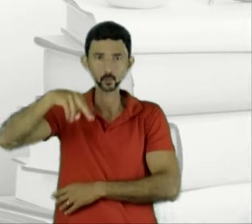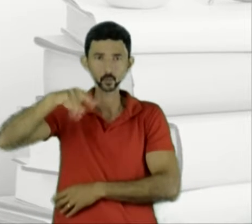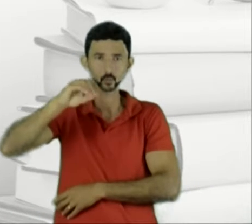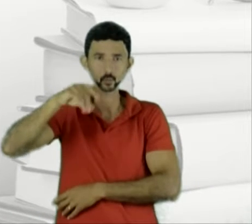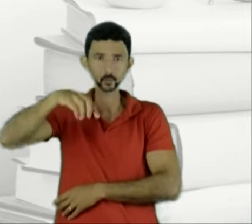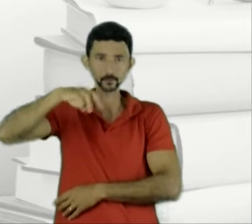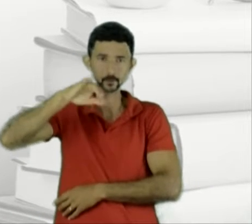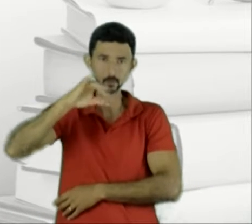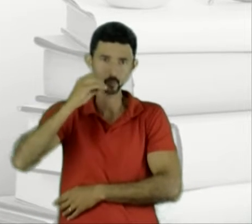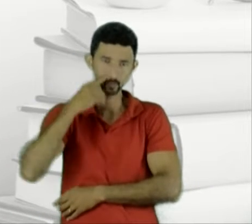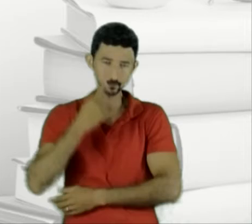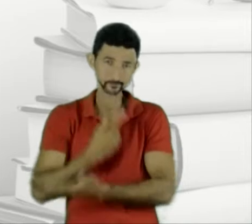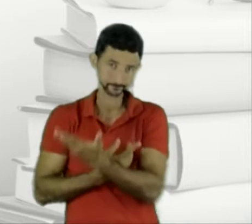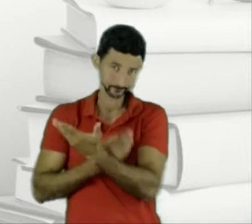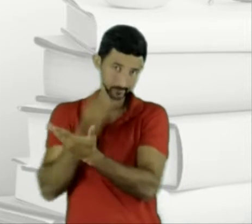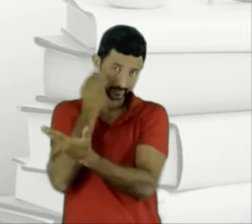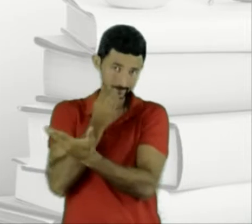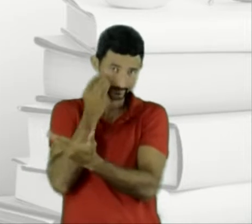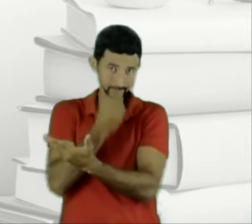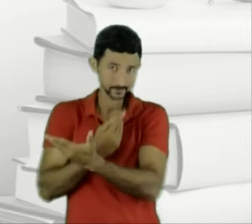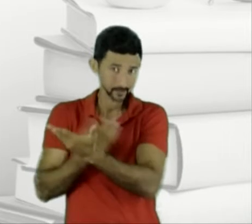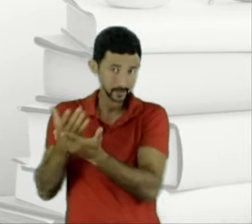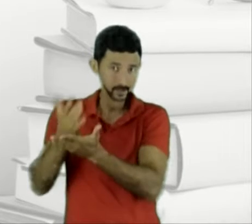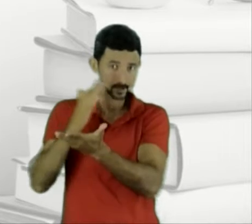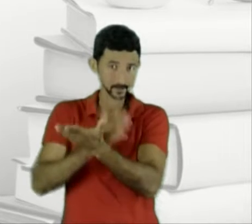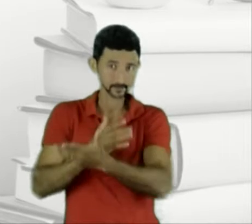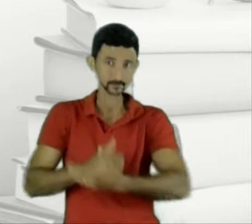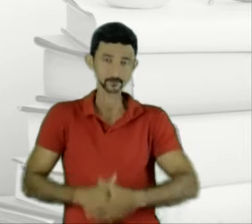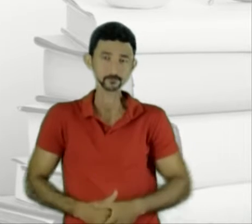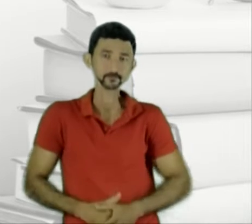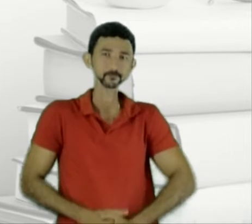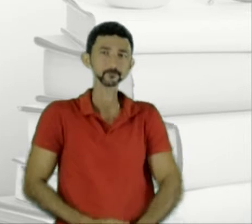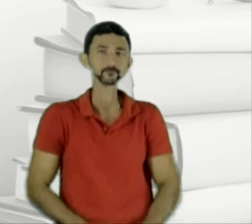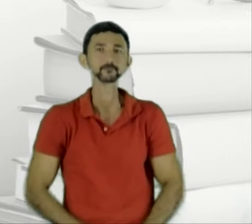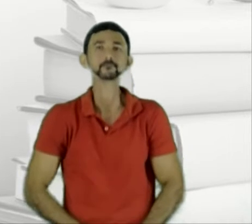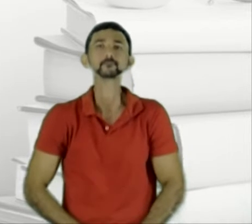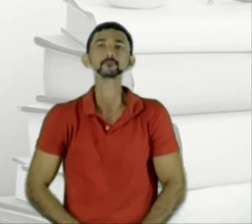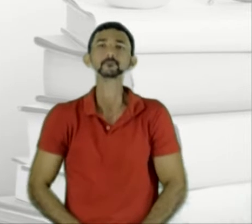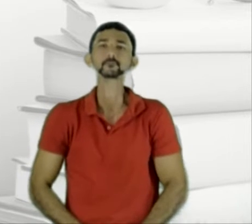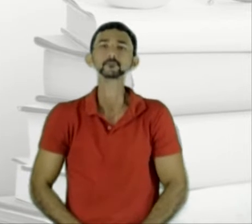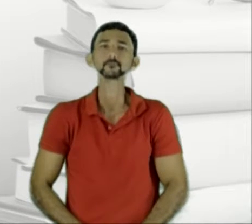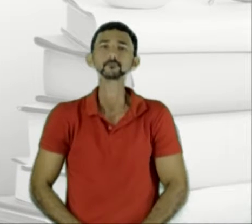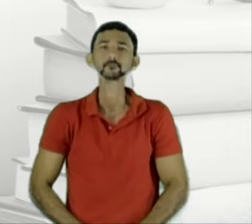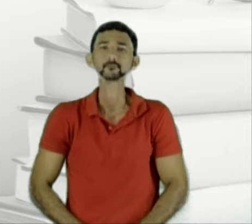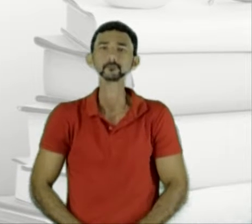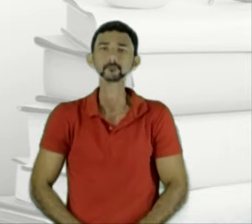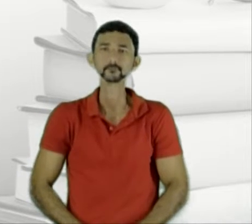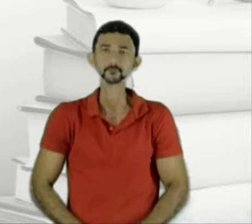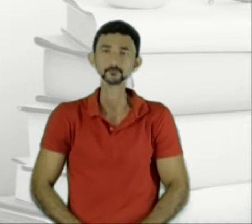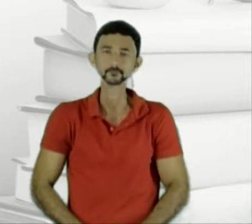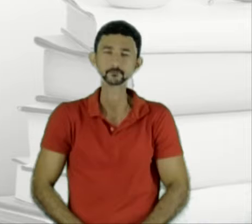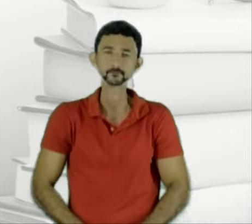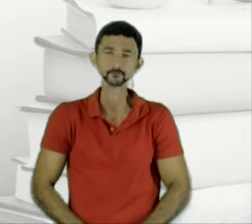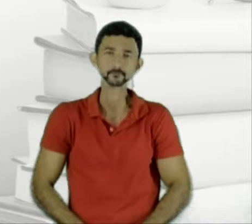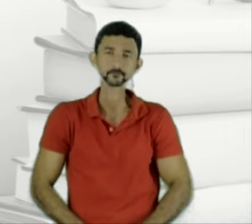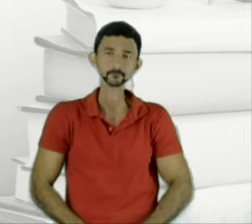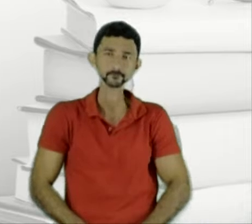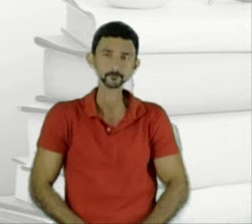vamos analisar algumas situações prévias. Grau de um monômio. O que seria o grau de um